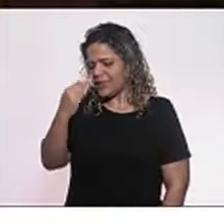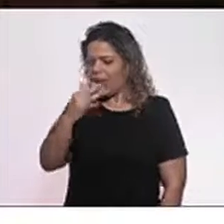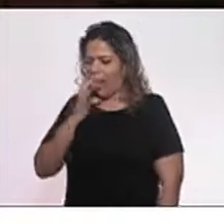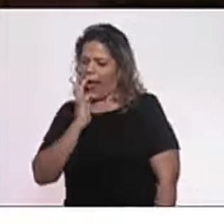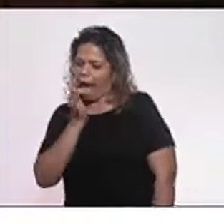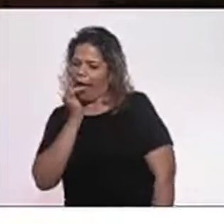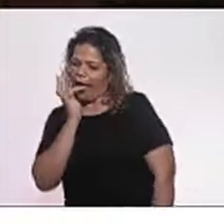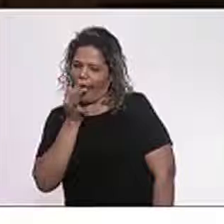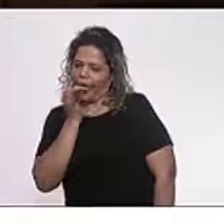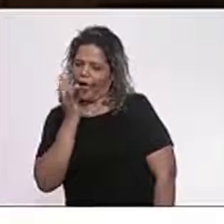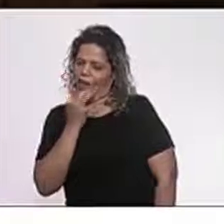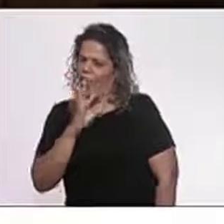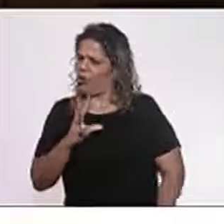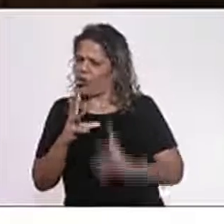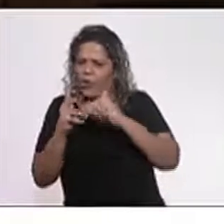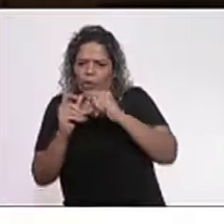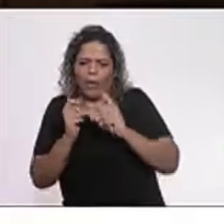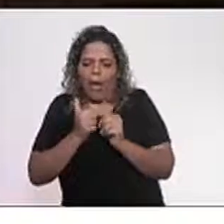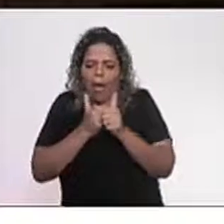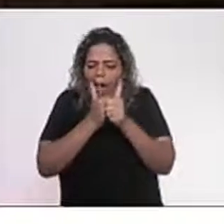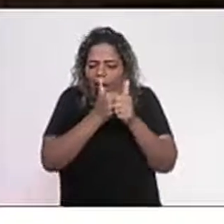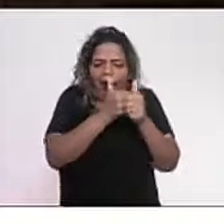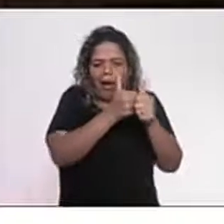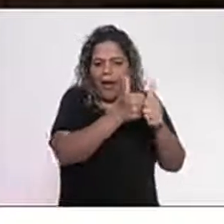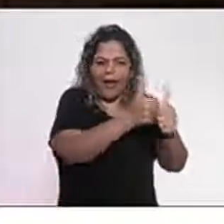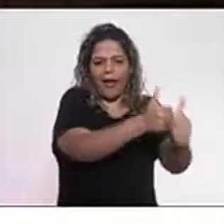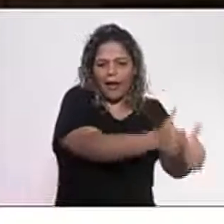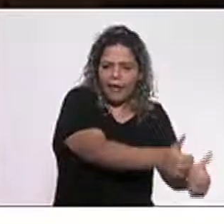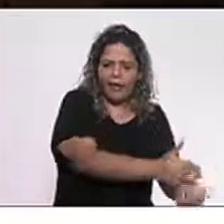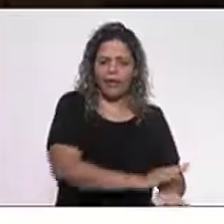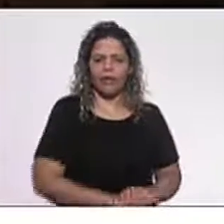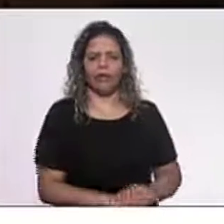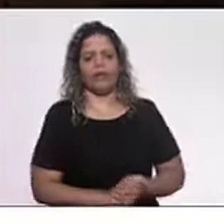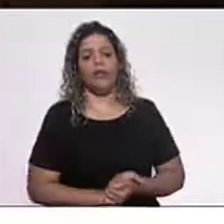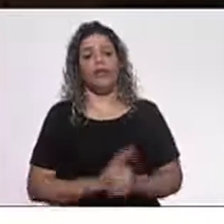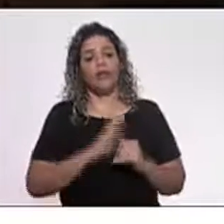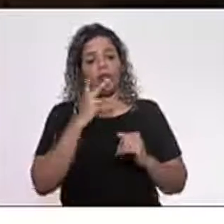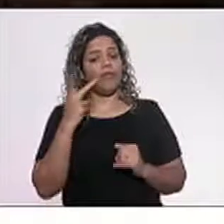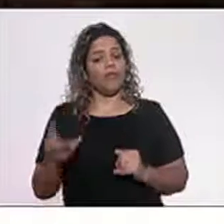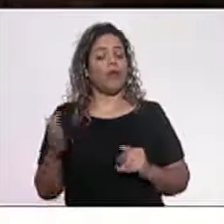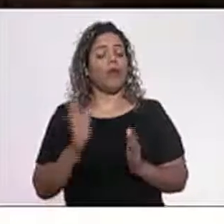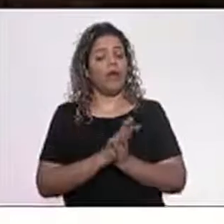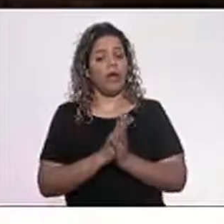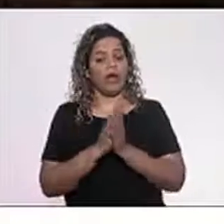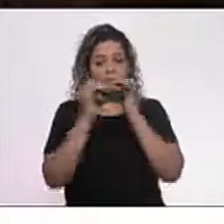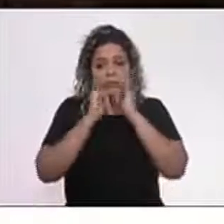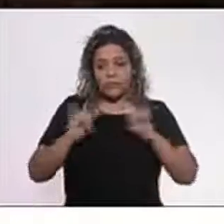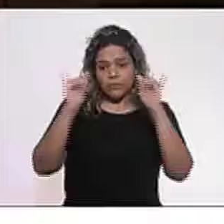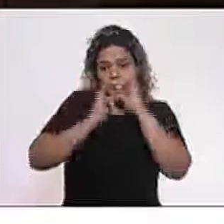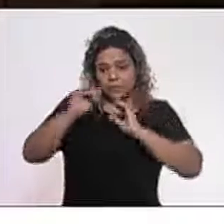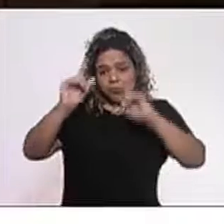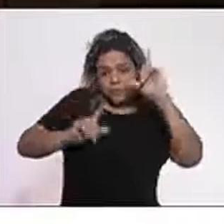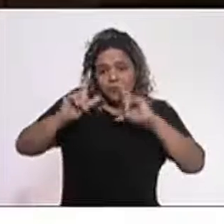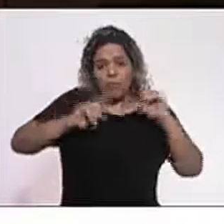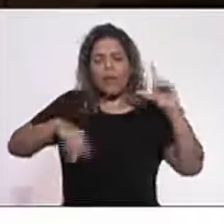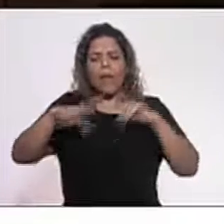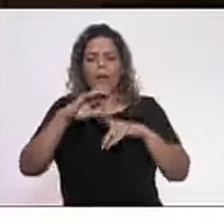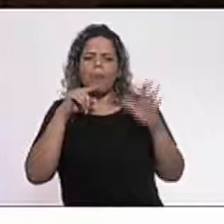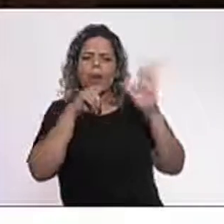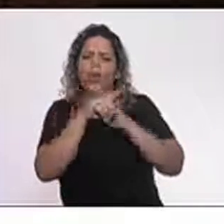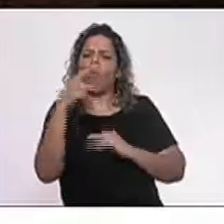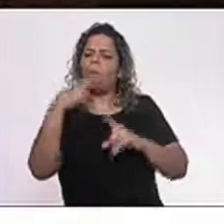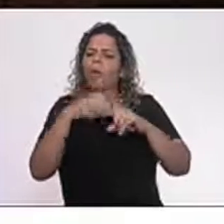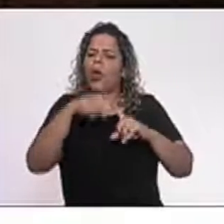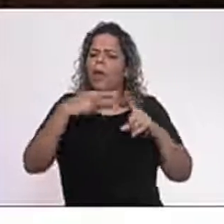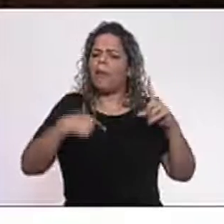burburinho, todo mundo vai atrás. Digo mais, a imprensa perguntou por que eu tenho a